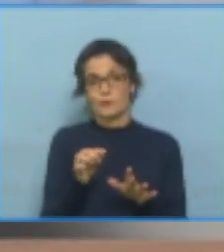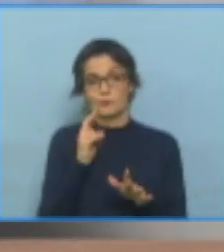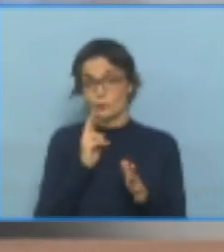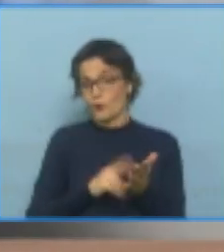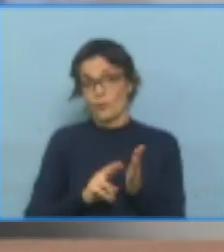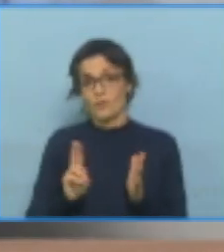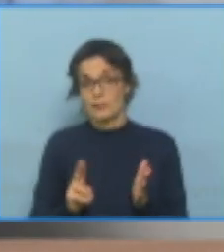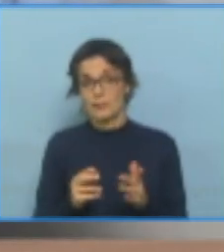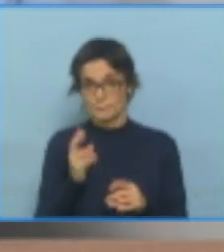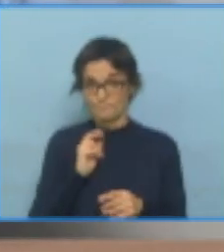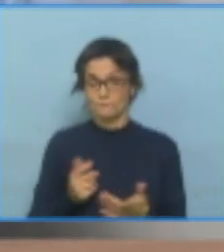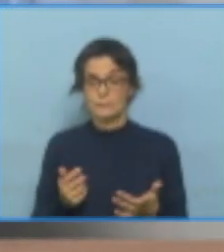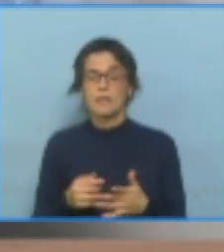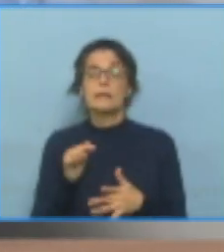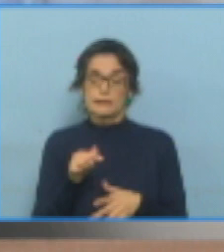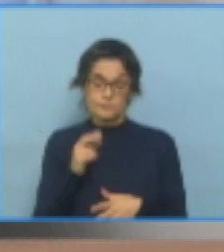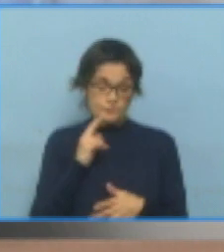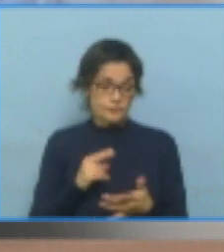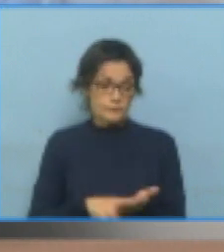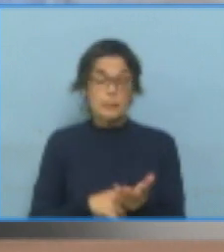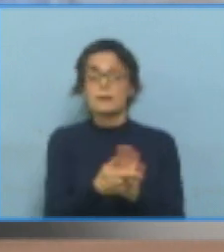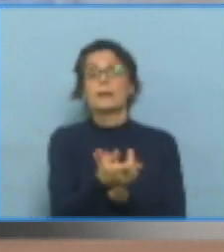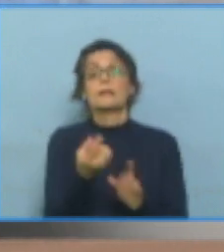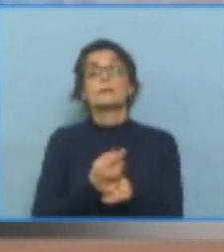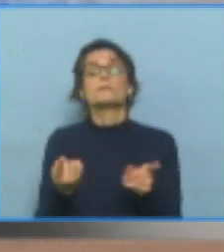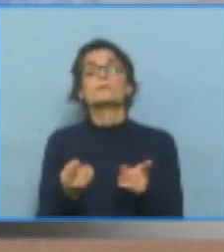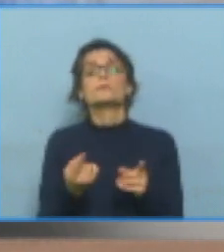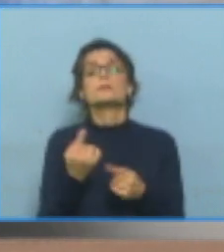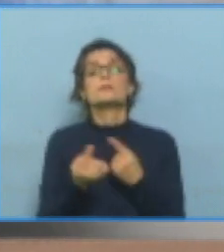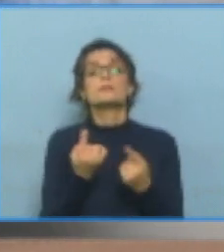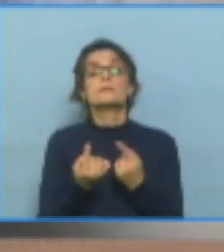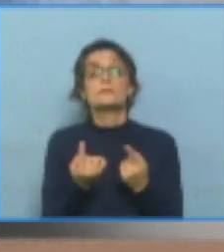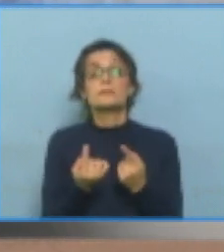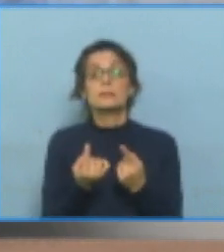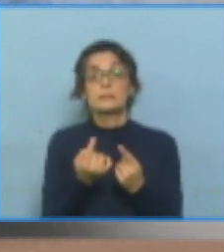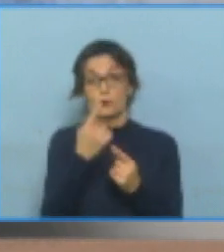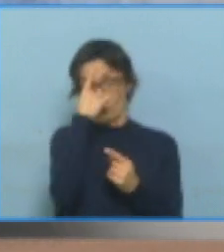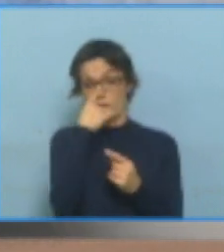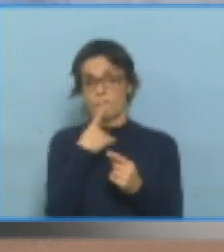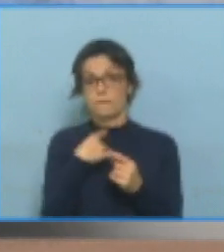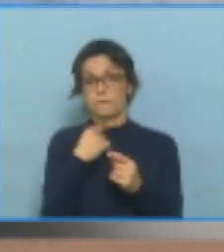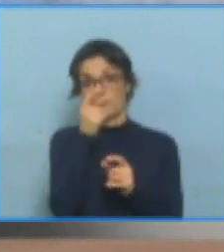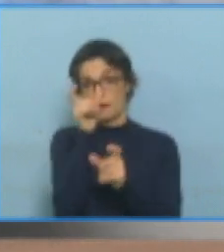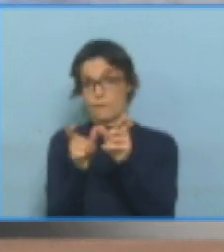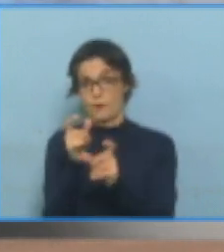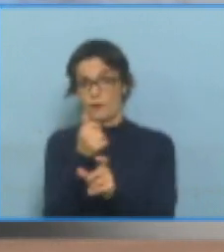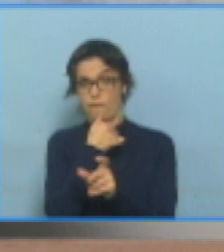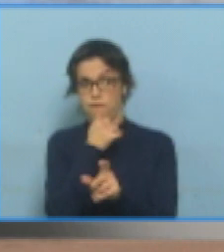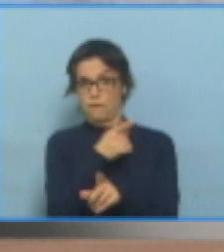todo o sentido, até porque os agressores, dizem-nos os perfis que são feitos do